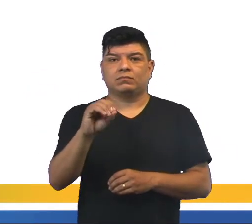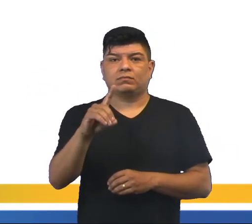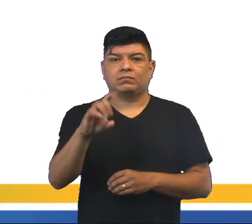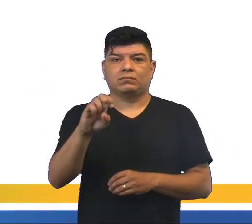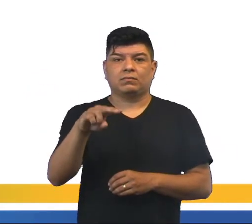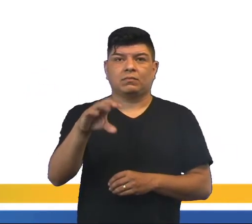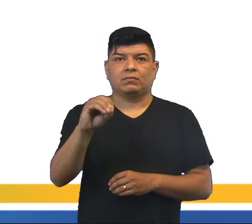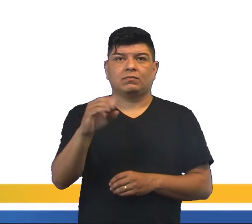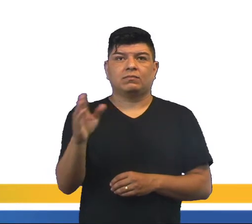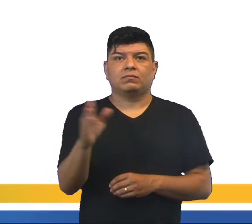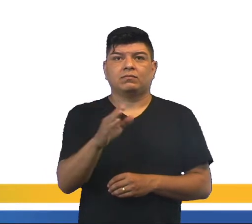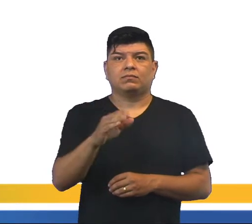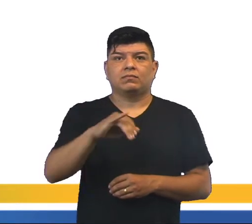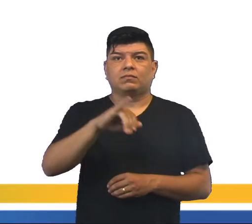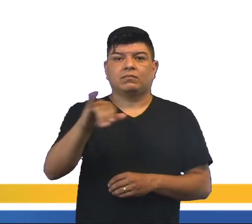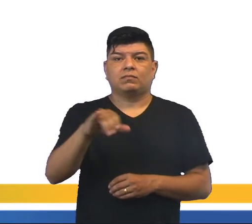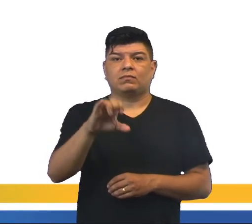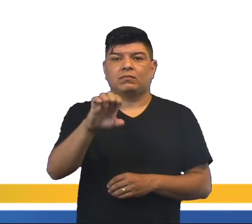o jejuno